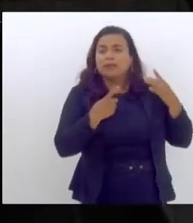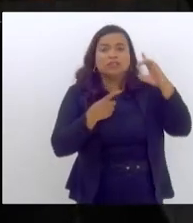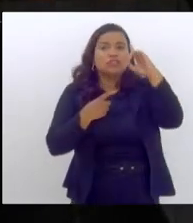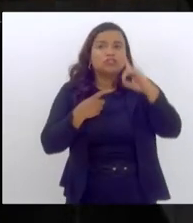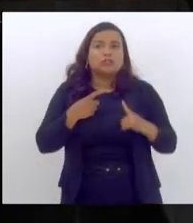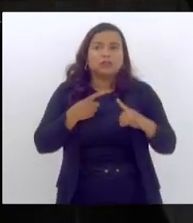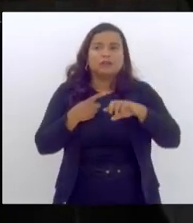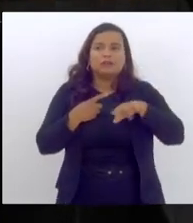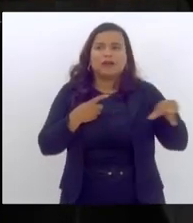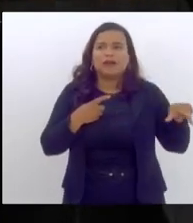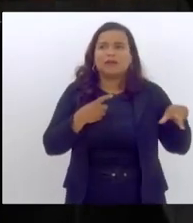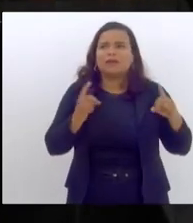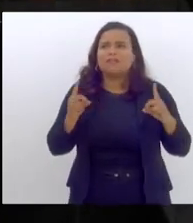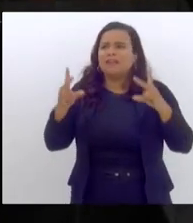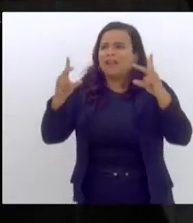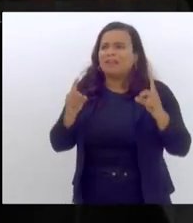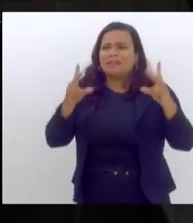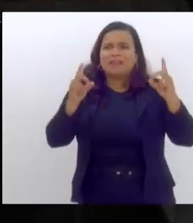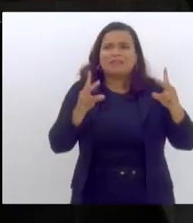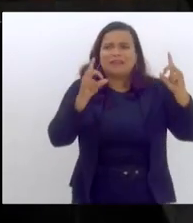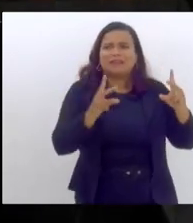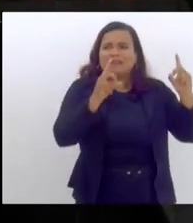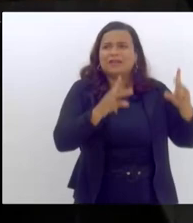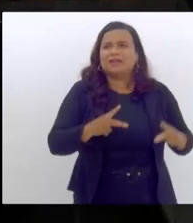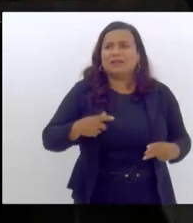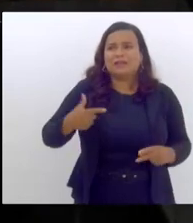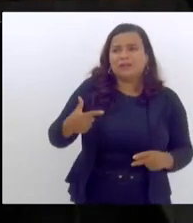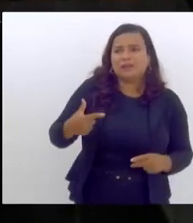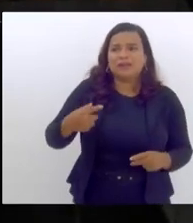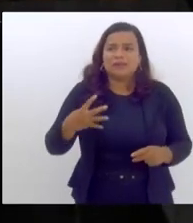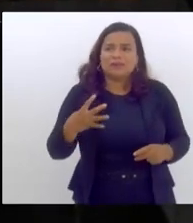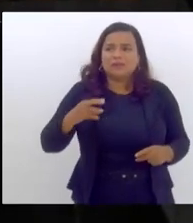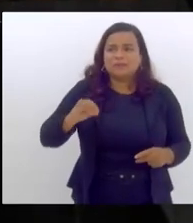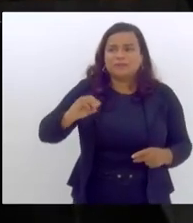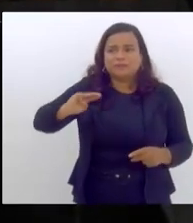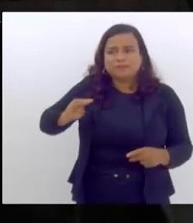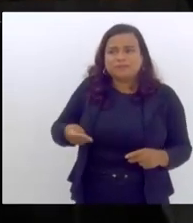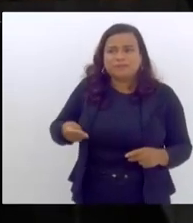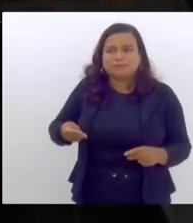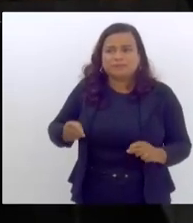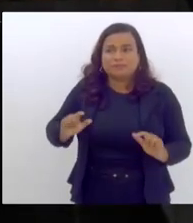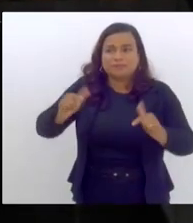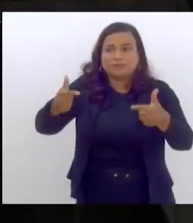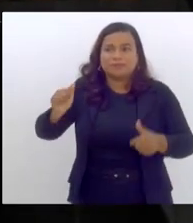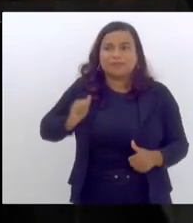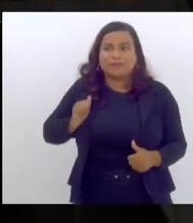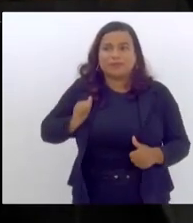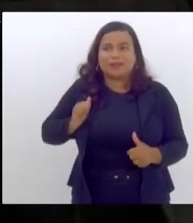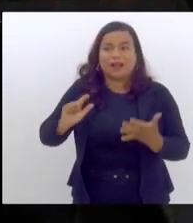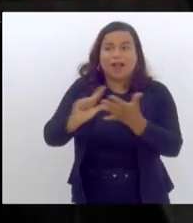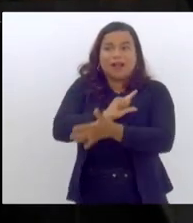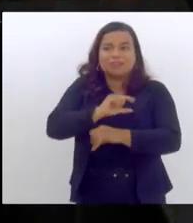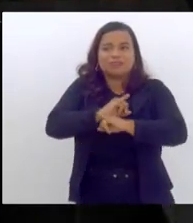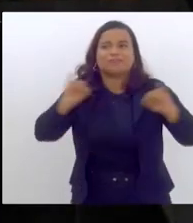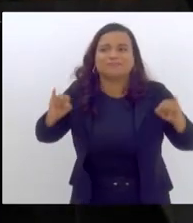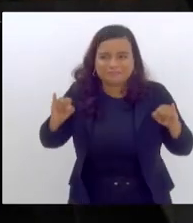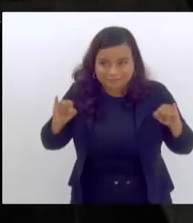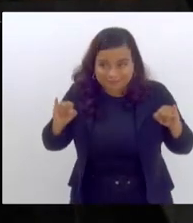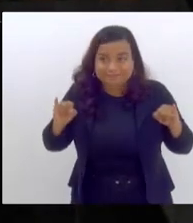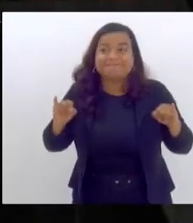diretores venderam 240 milhões de ação na Bolsa, antes de explodir.